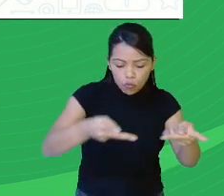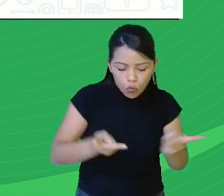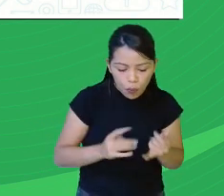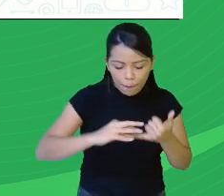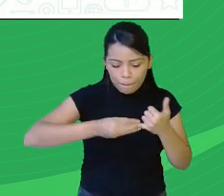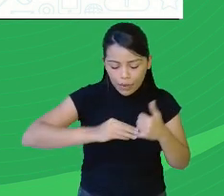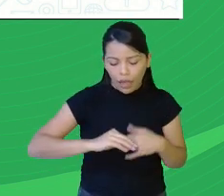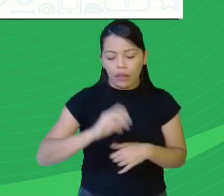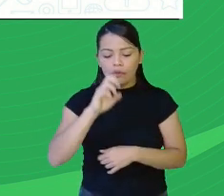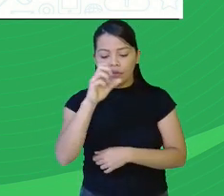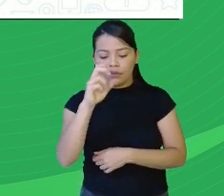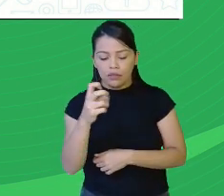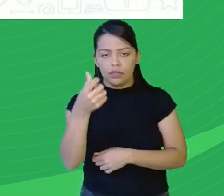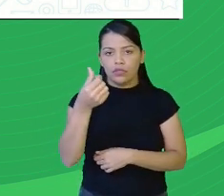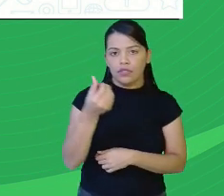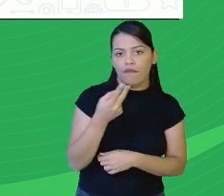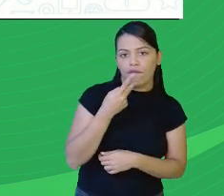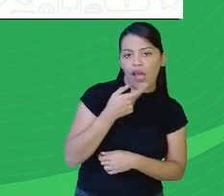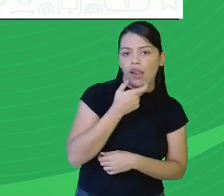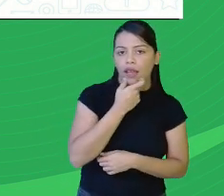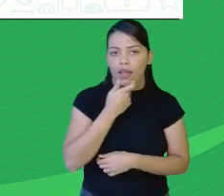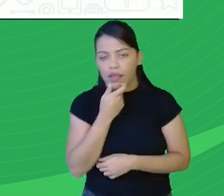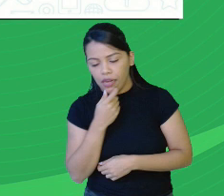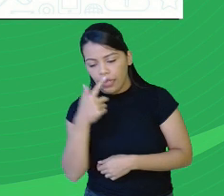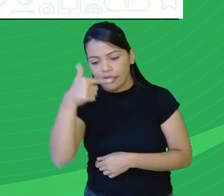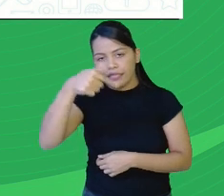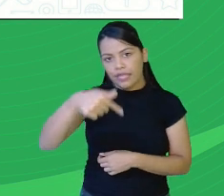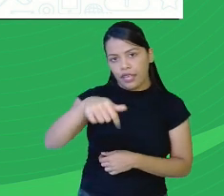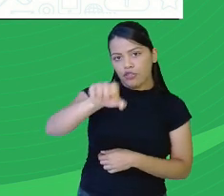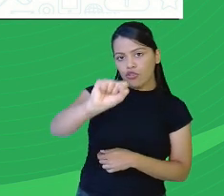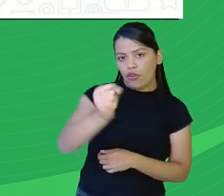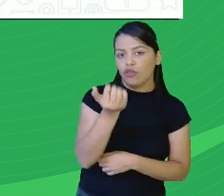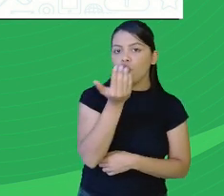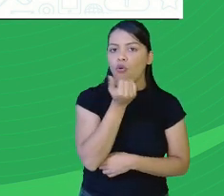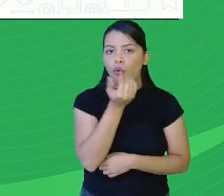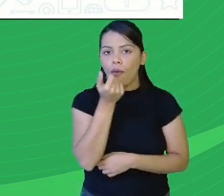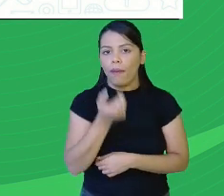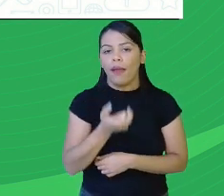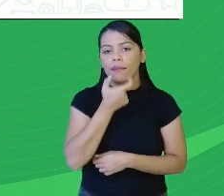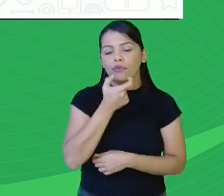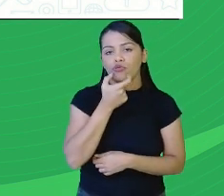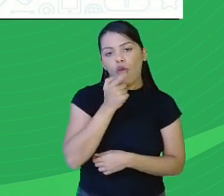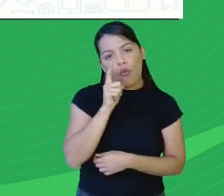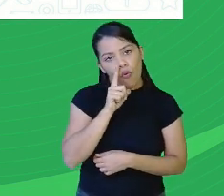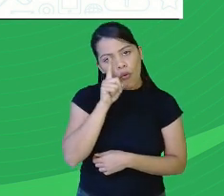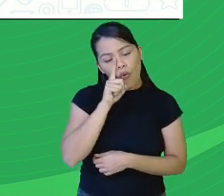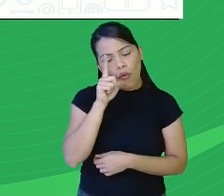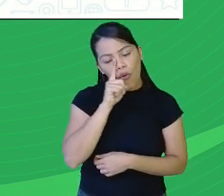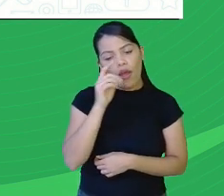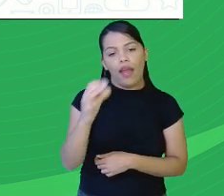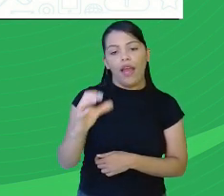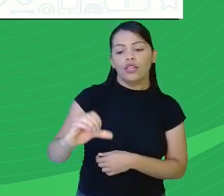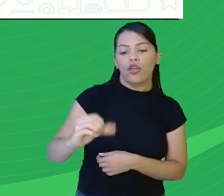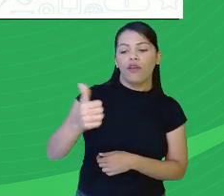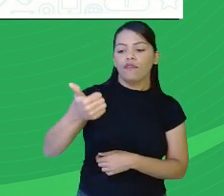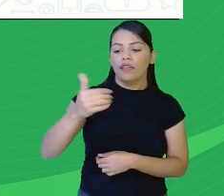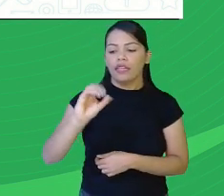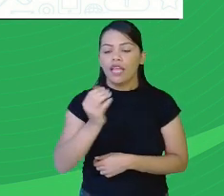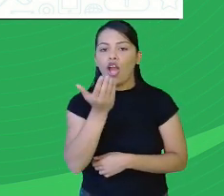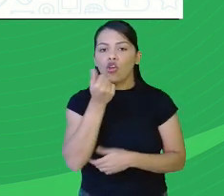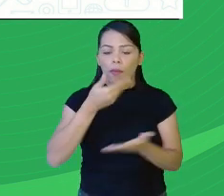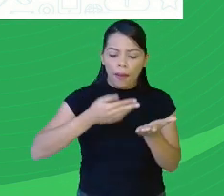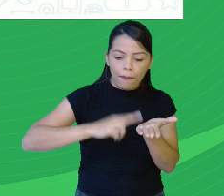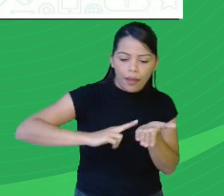prato. 5, 6, falar inglês. 7, 8, comer biscoito. 9, 10,